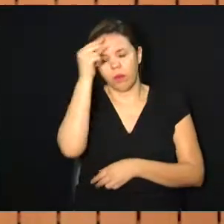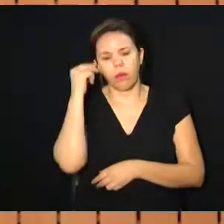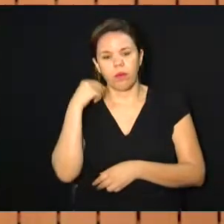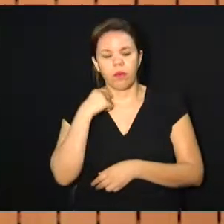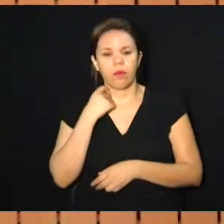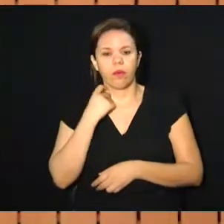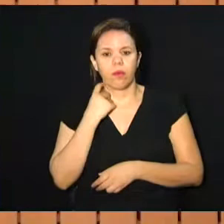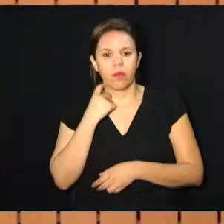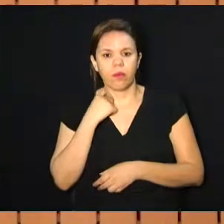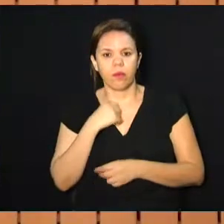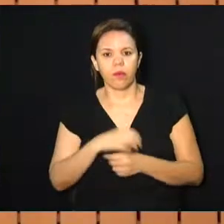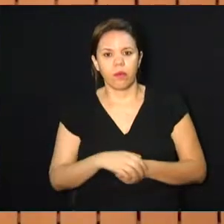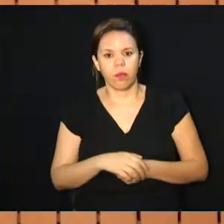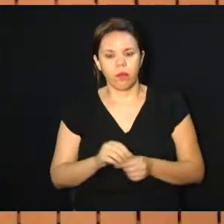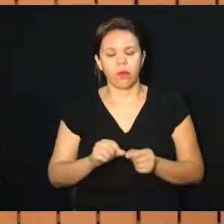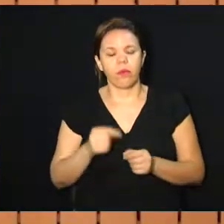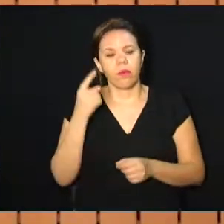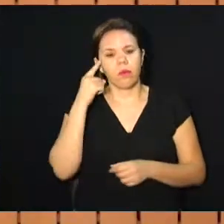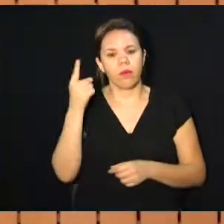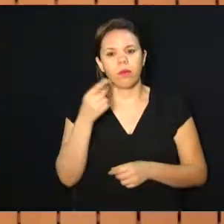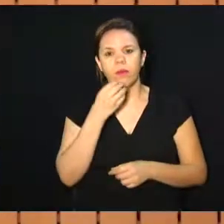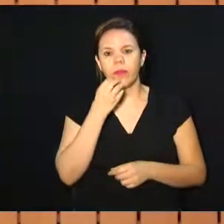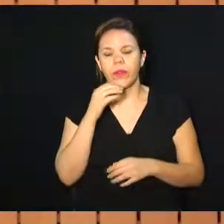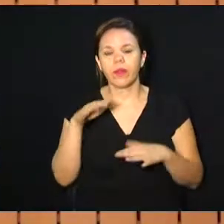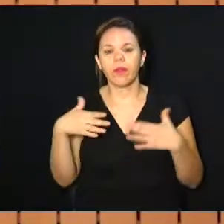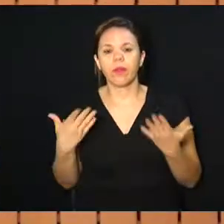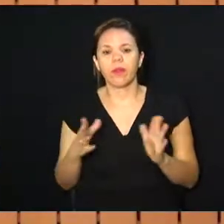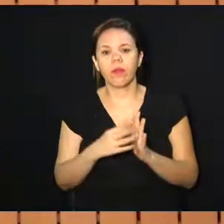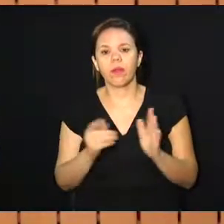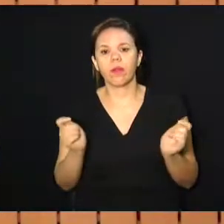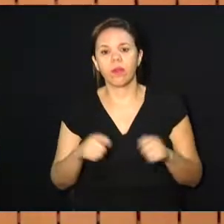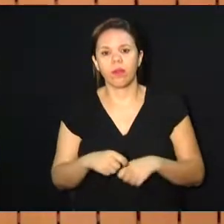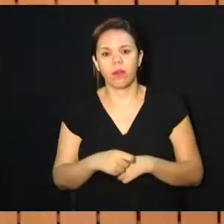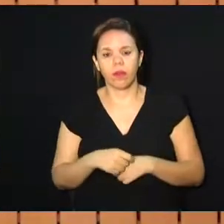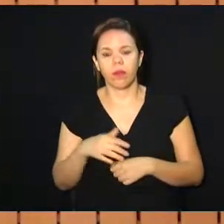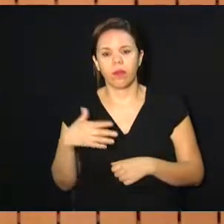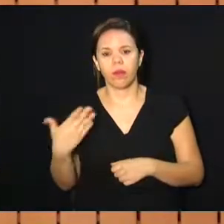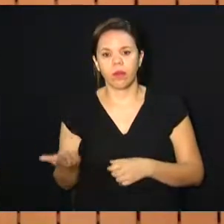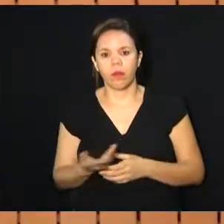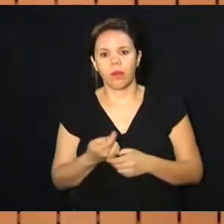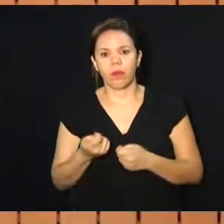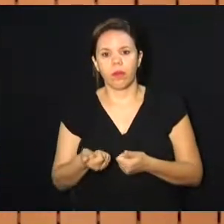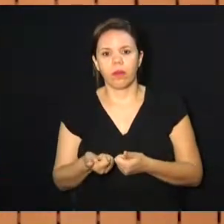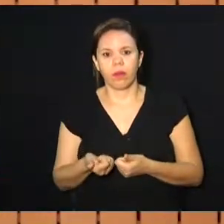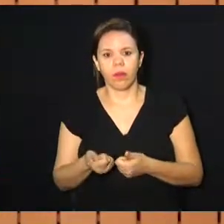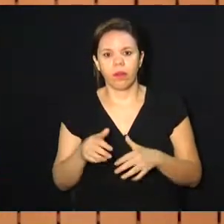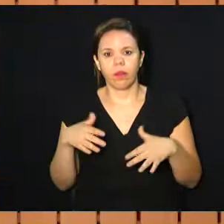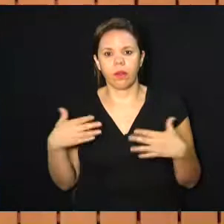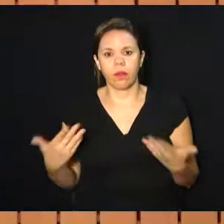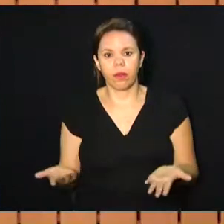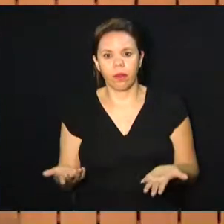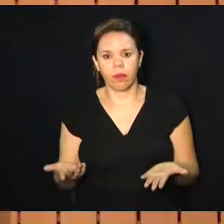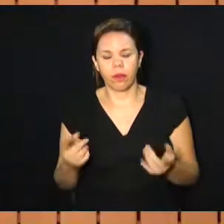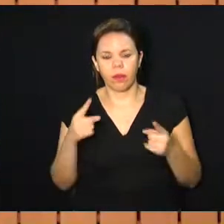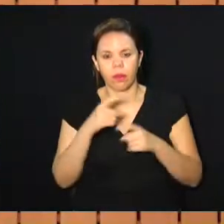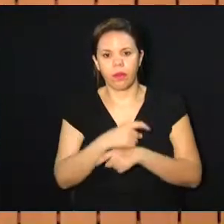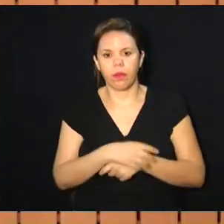de partir da licitação, partir da ideia assim, quais são os modelos possíveis, quais seriam os benefícios, quais seriam as